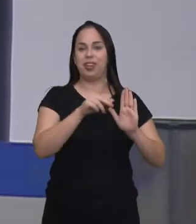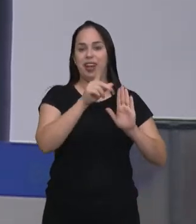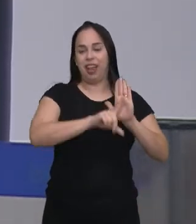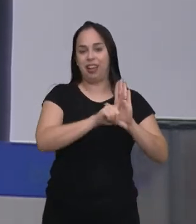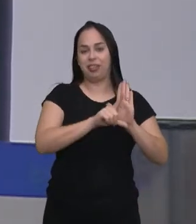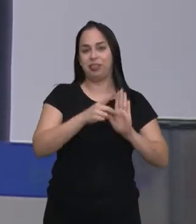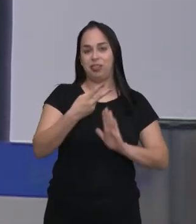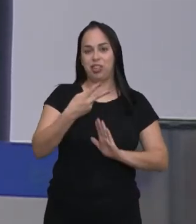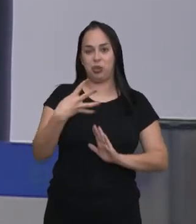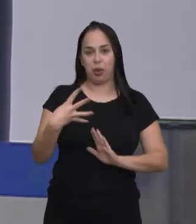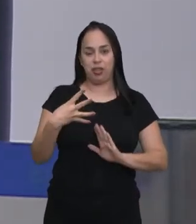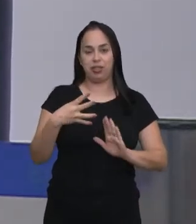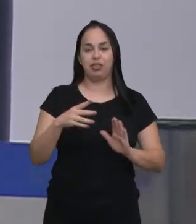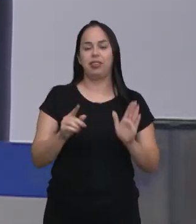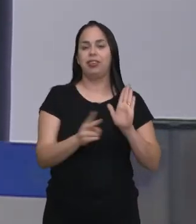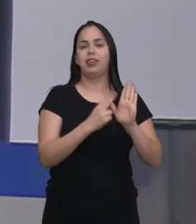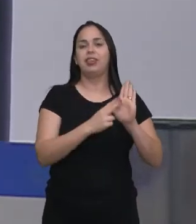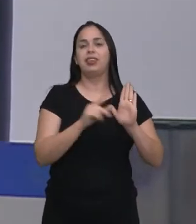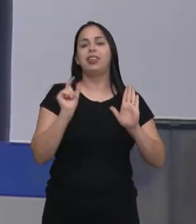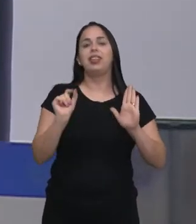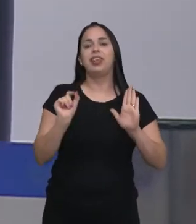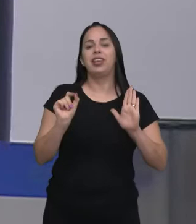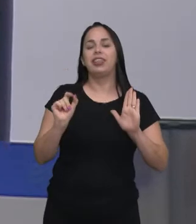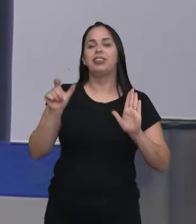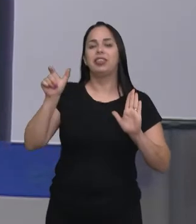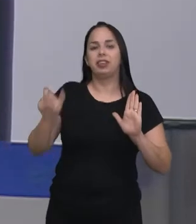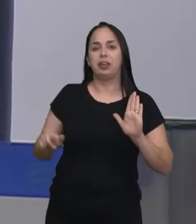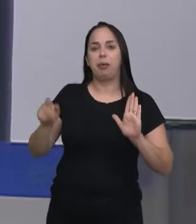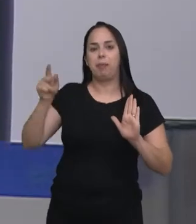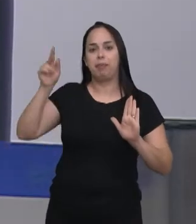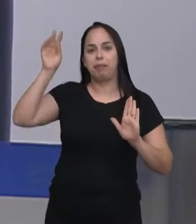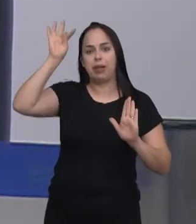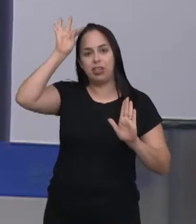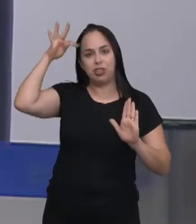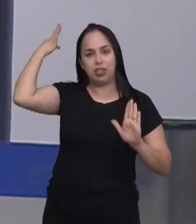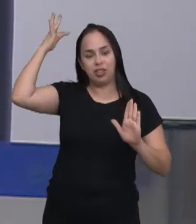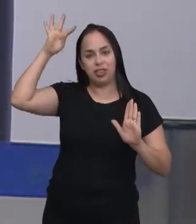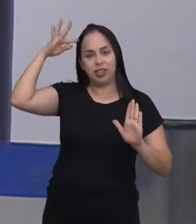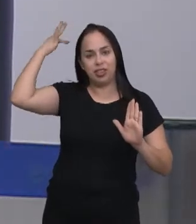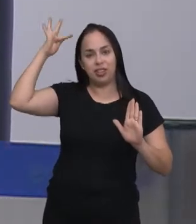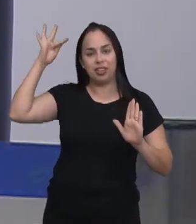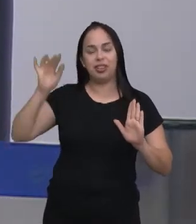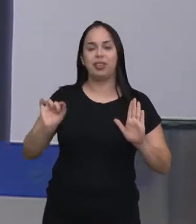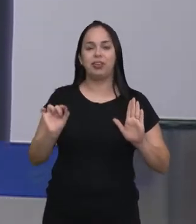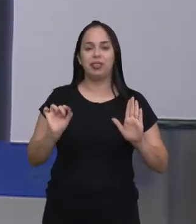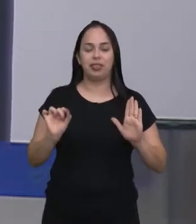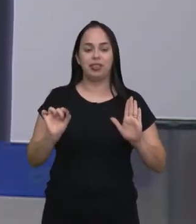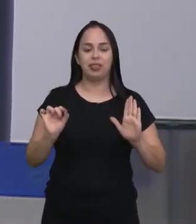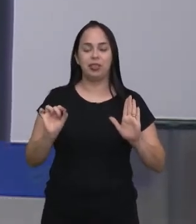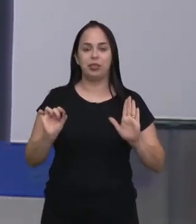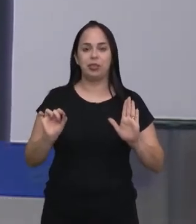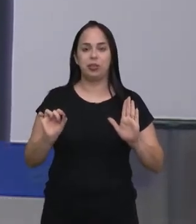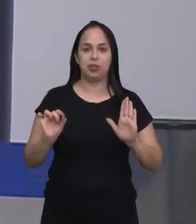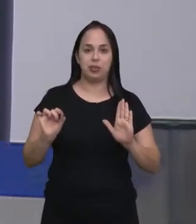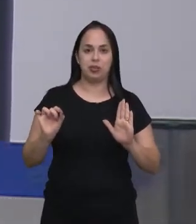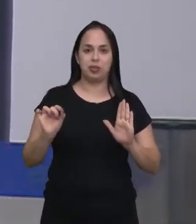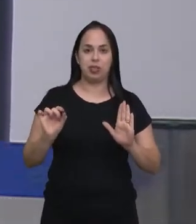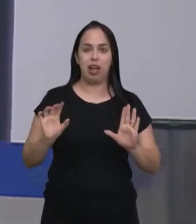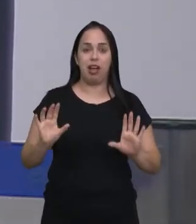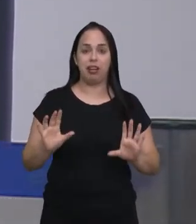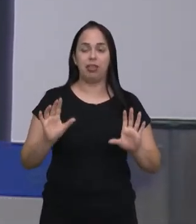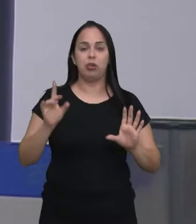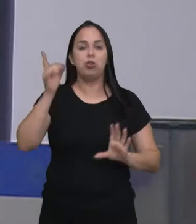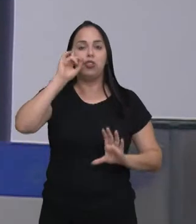24/2022. Autoria, vereador Fernando Petiti. Institui e inclui no calendário oficial de festas